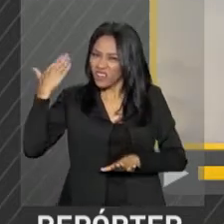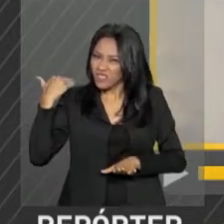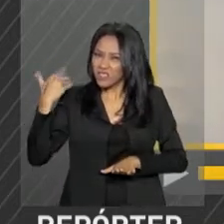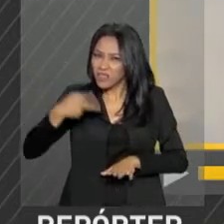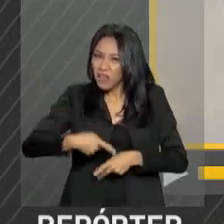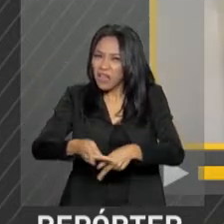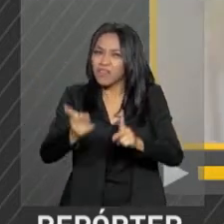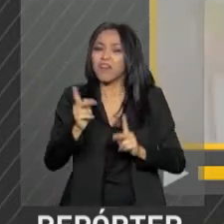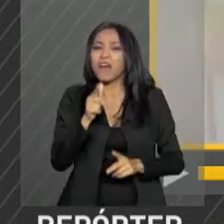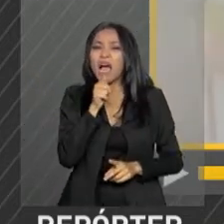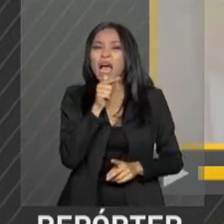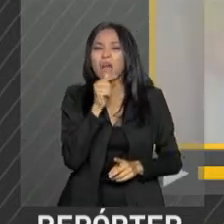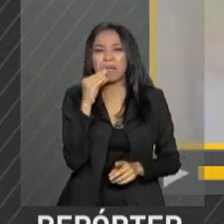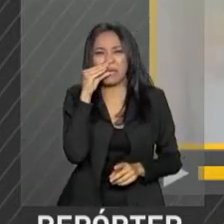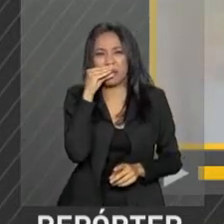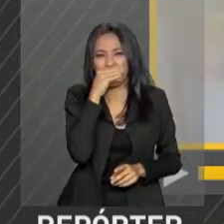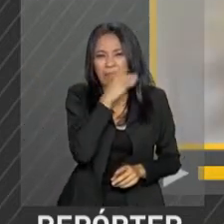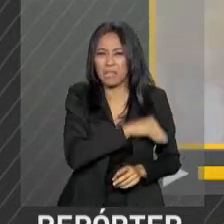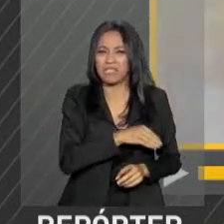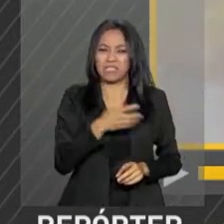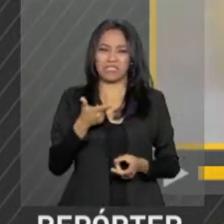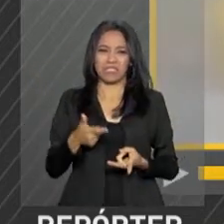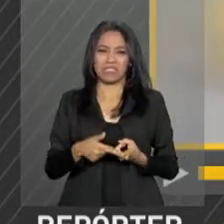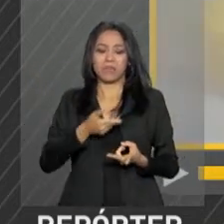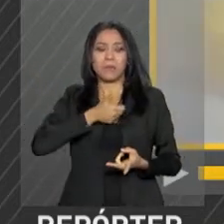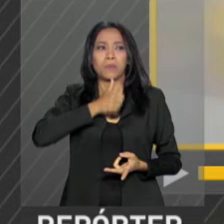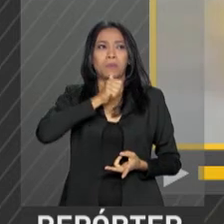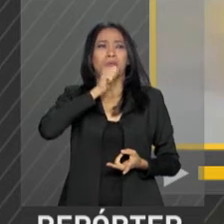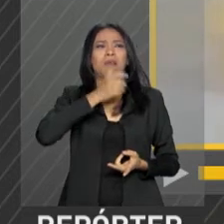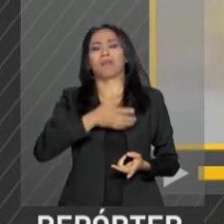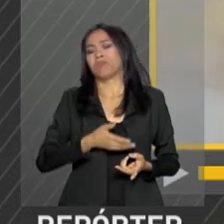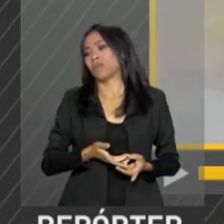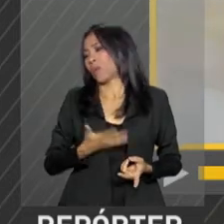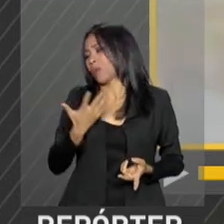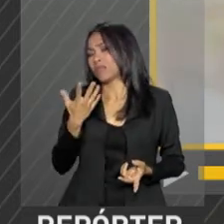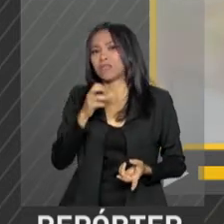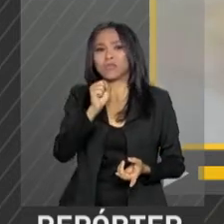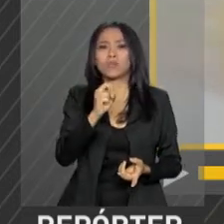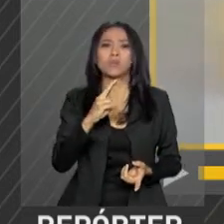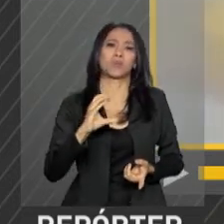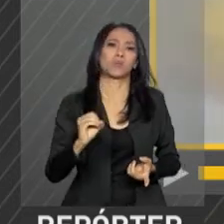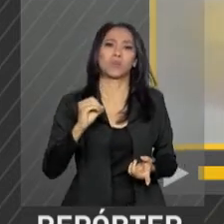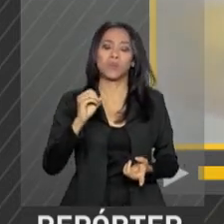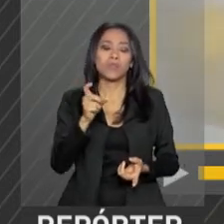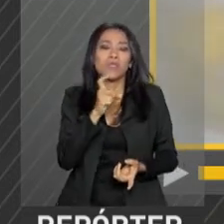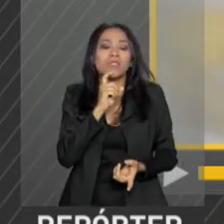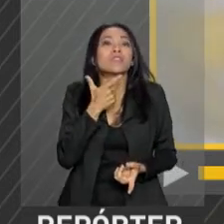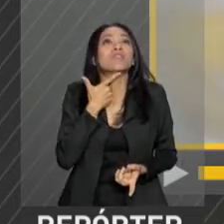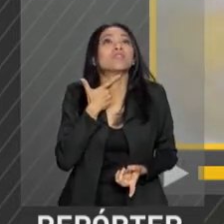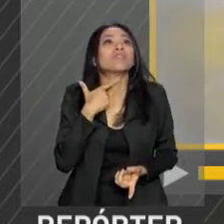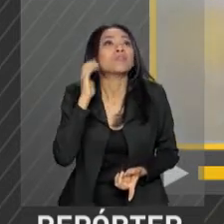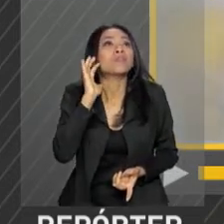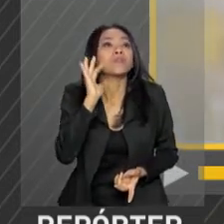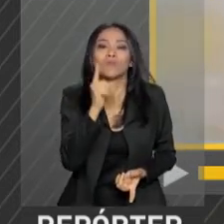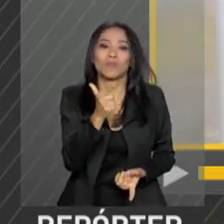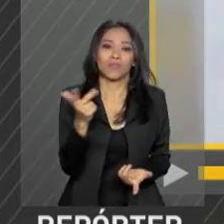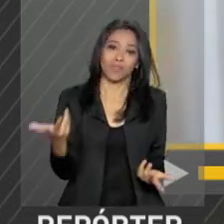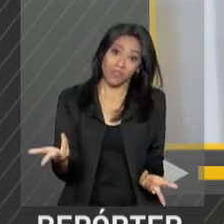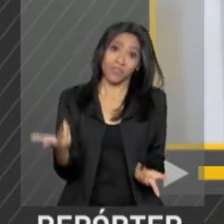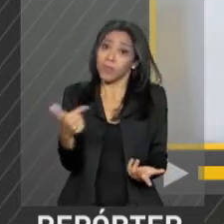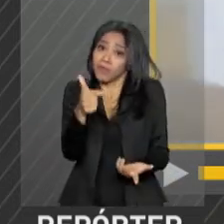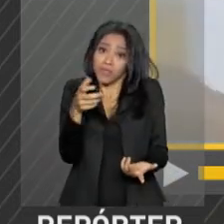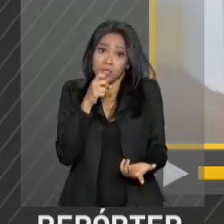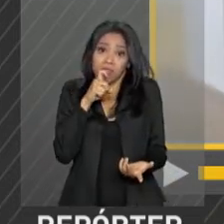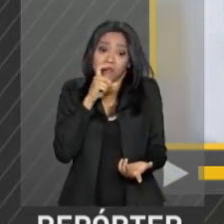levava era água quente para a roça, bebia água quente, tinha vontade de tomar um suco gelado, não podia, porque só bebia quente, porque não